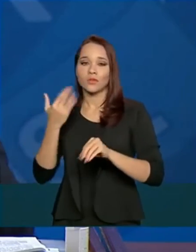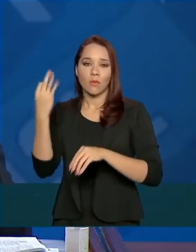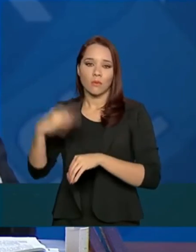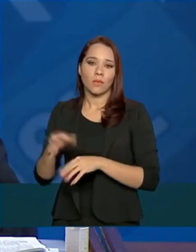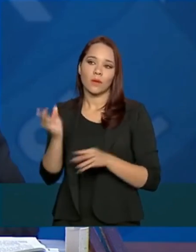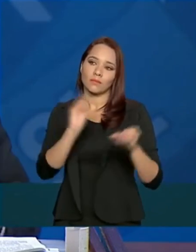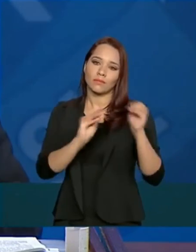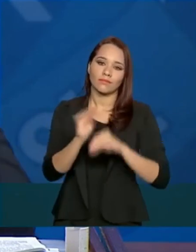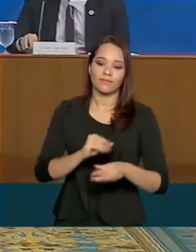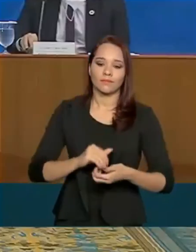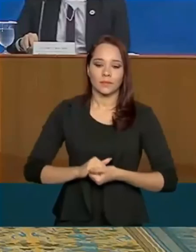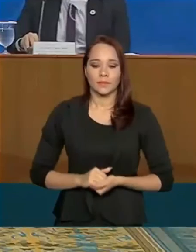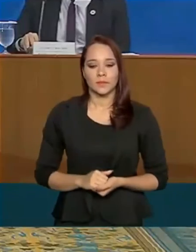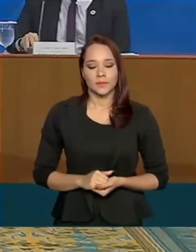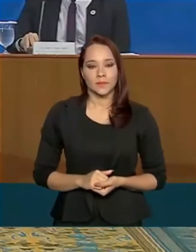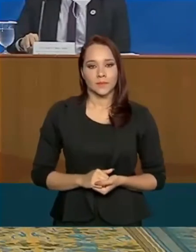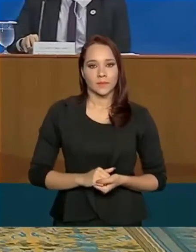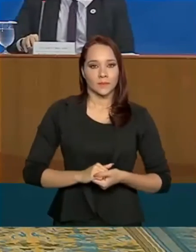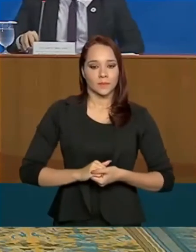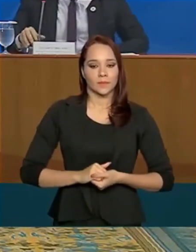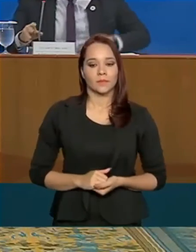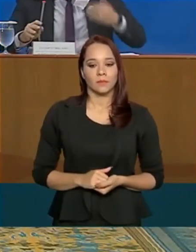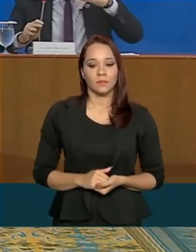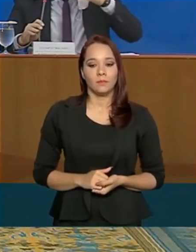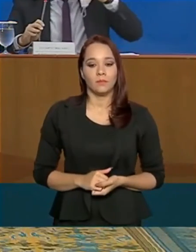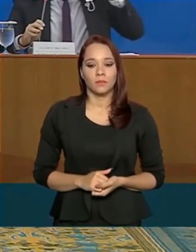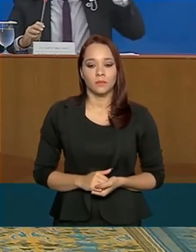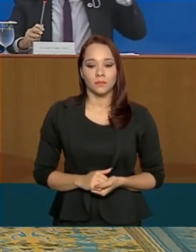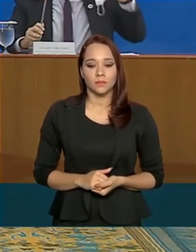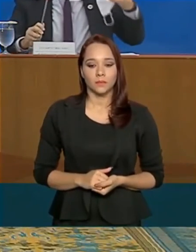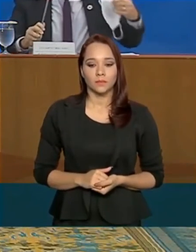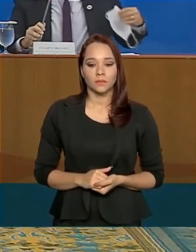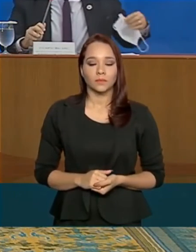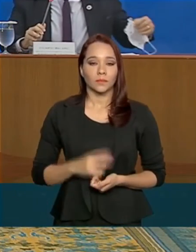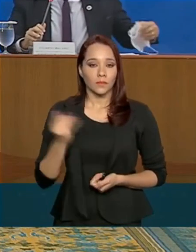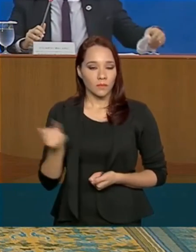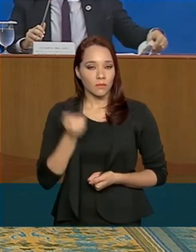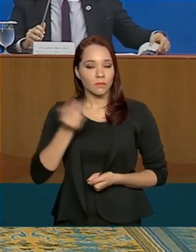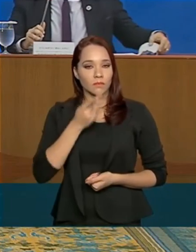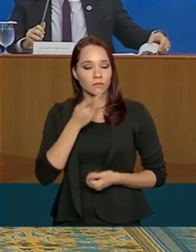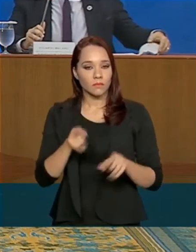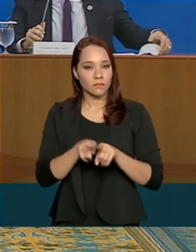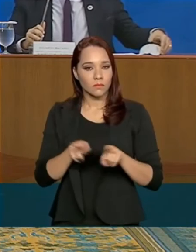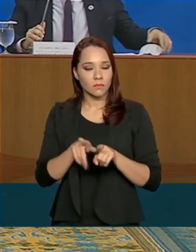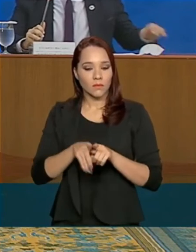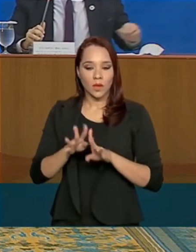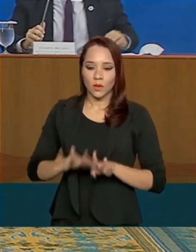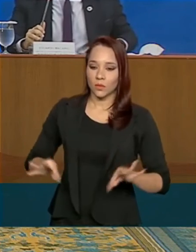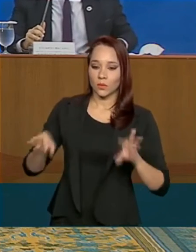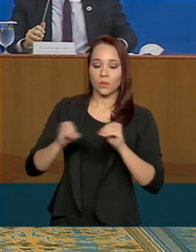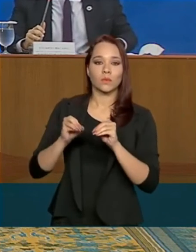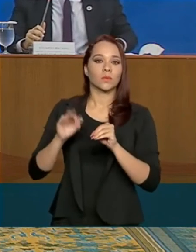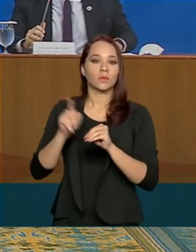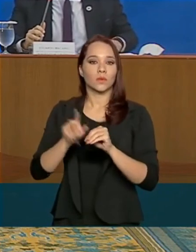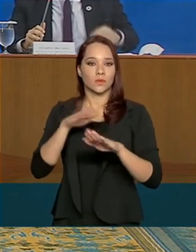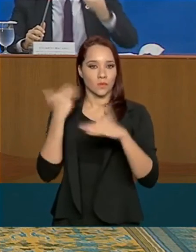confirmados. Obrigado. Pode? Claro que sim. E é importante colocar também que do total de óbitos que